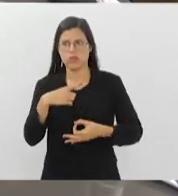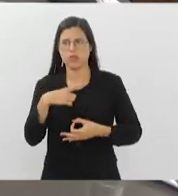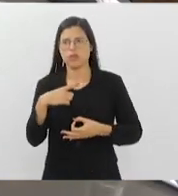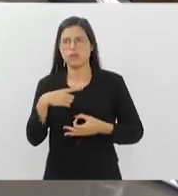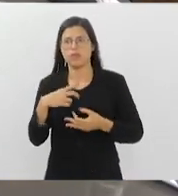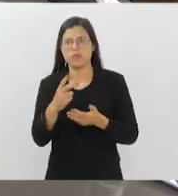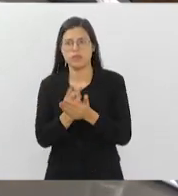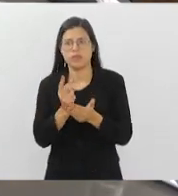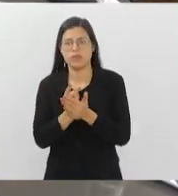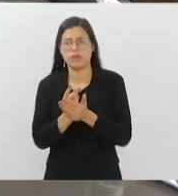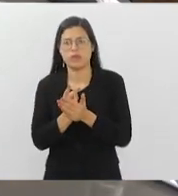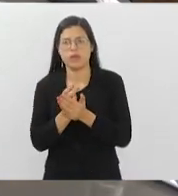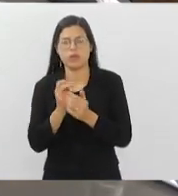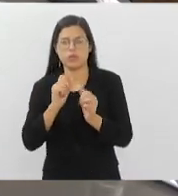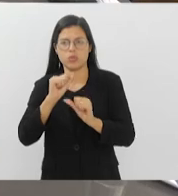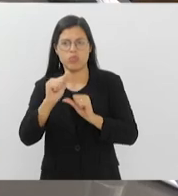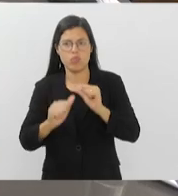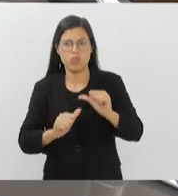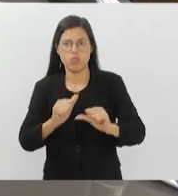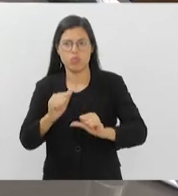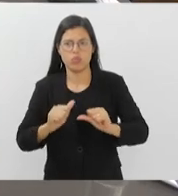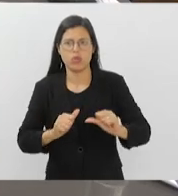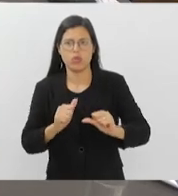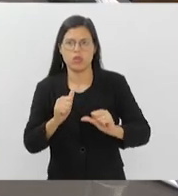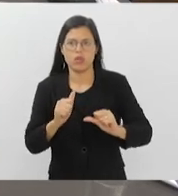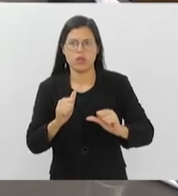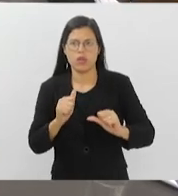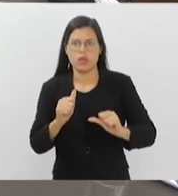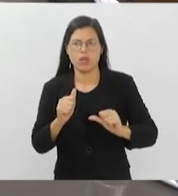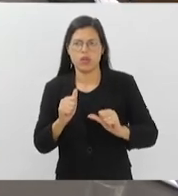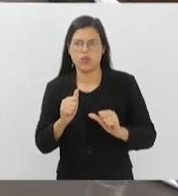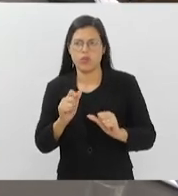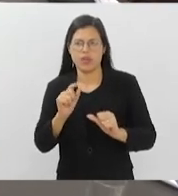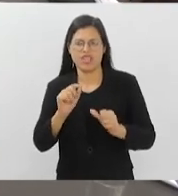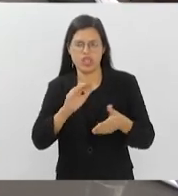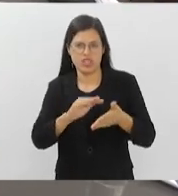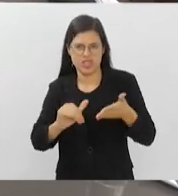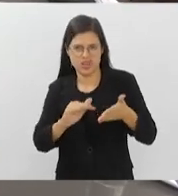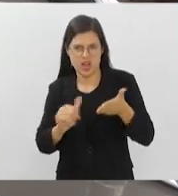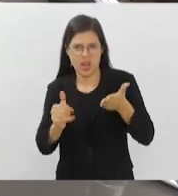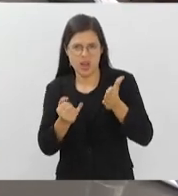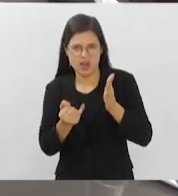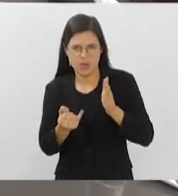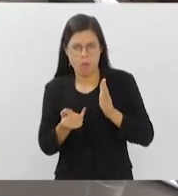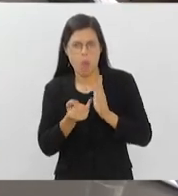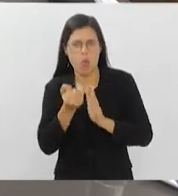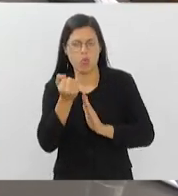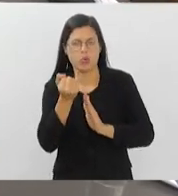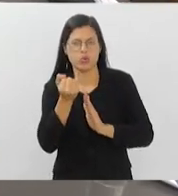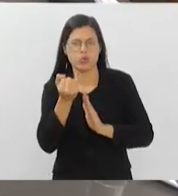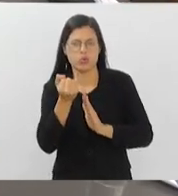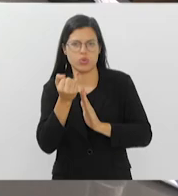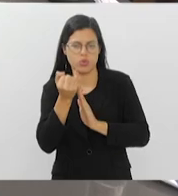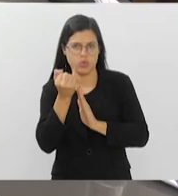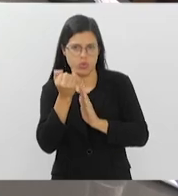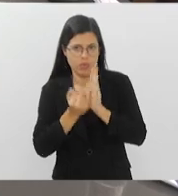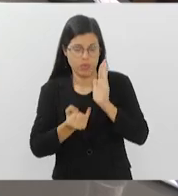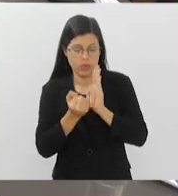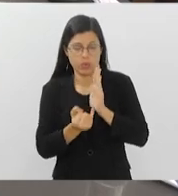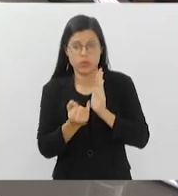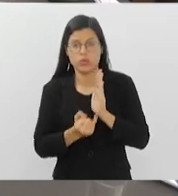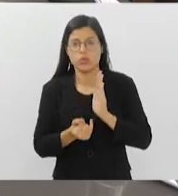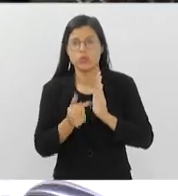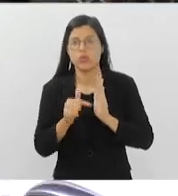mexe com isenção, em tese, haveria necessidade de